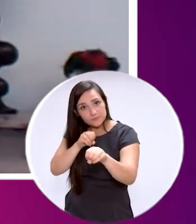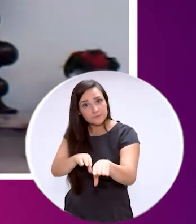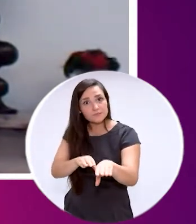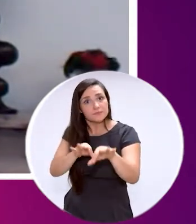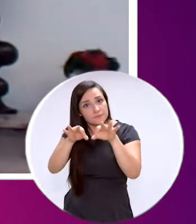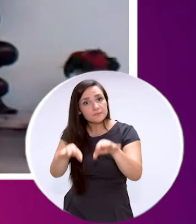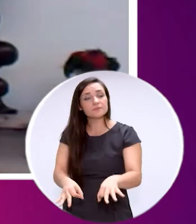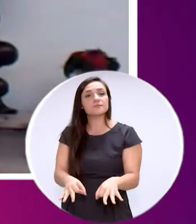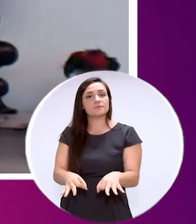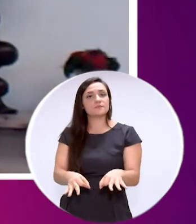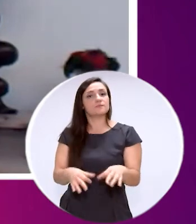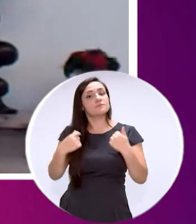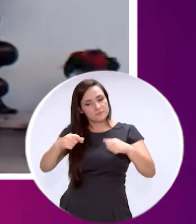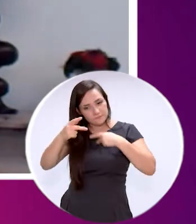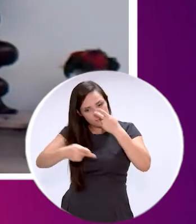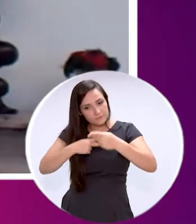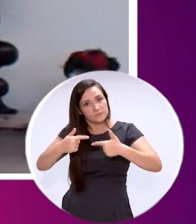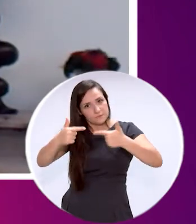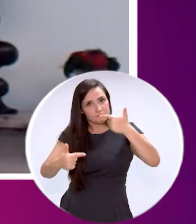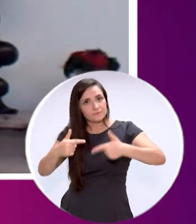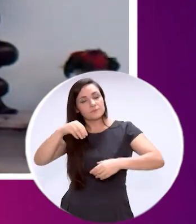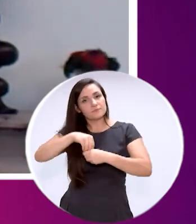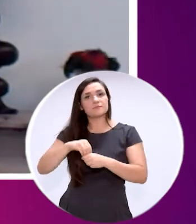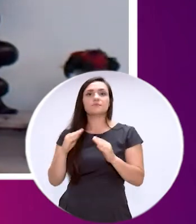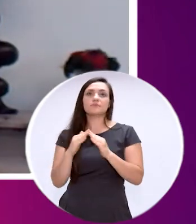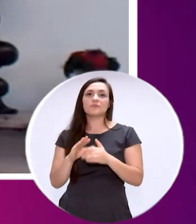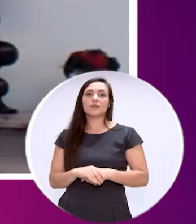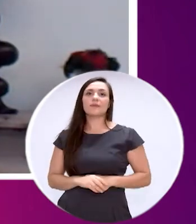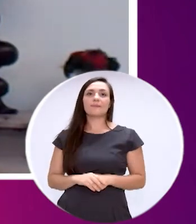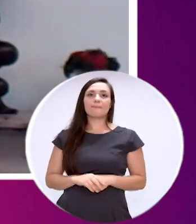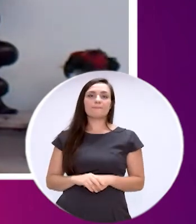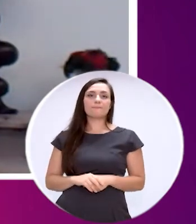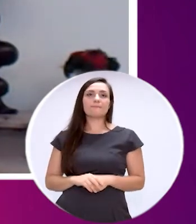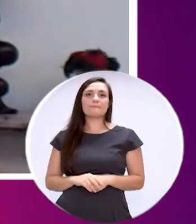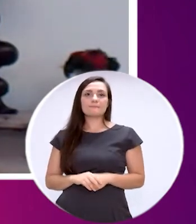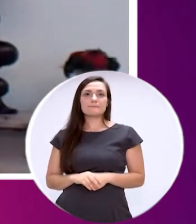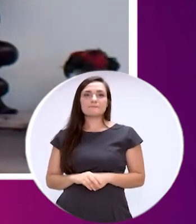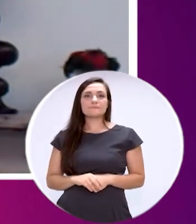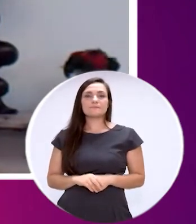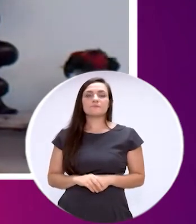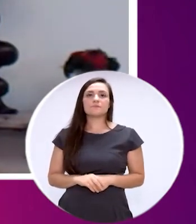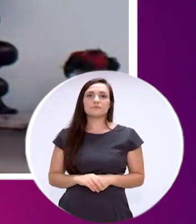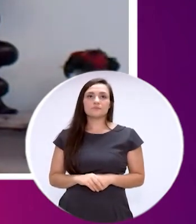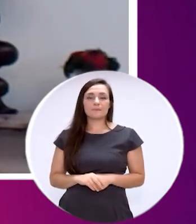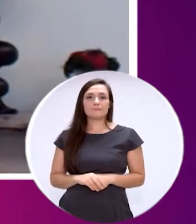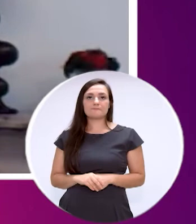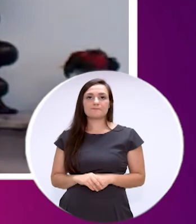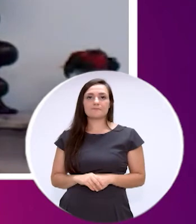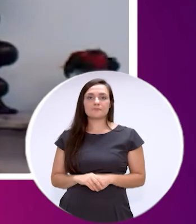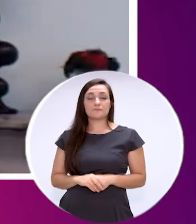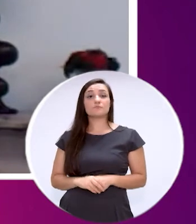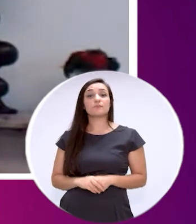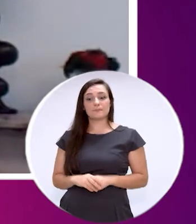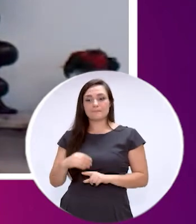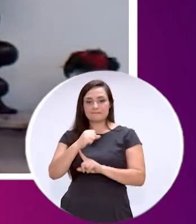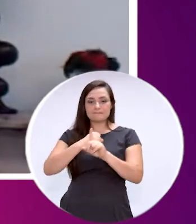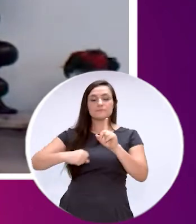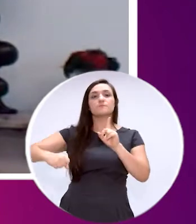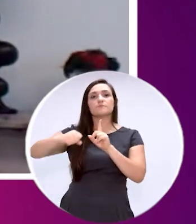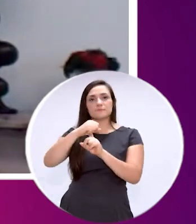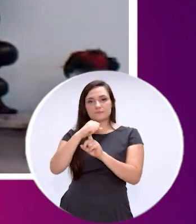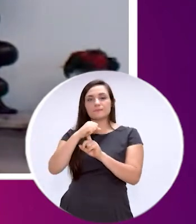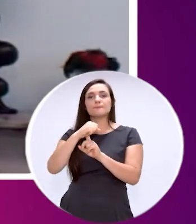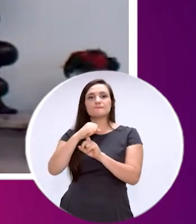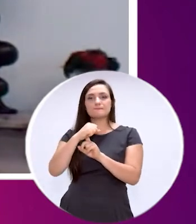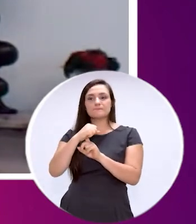de que é preciso falar de política em casa, porque a sociedade ela só se desenvolve quando